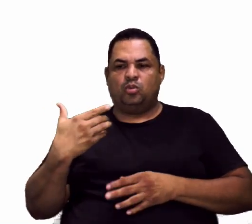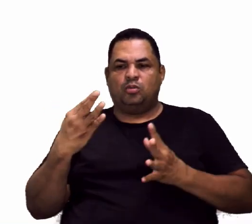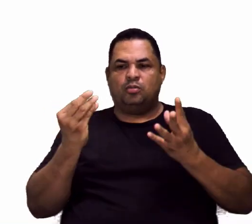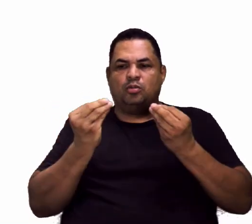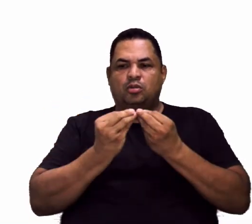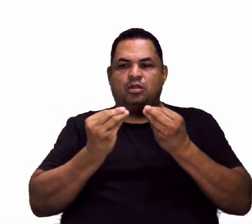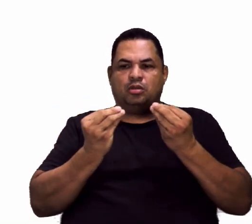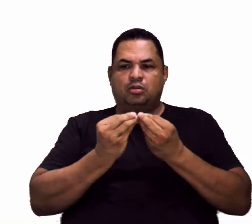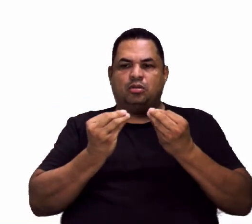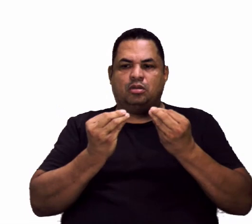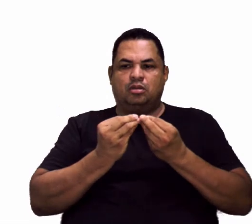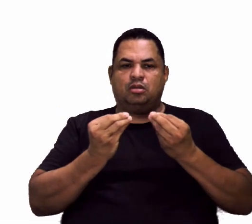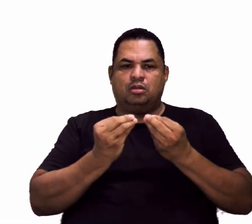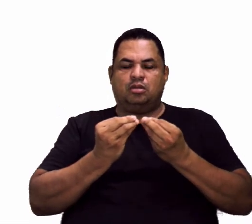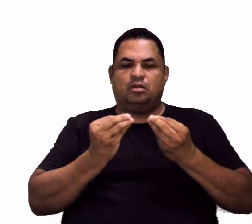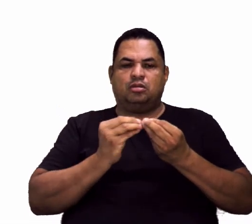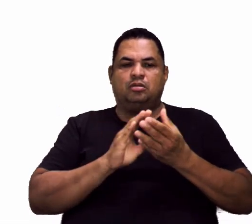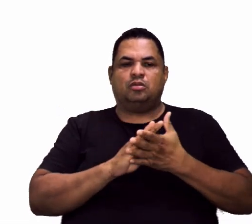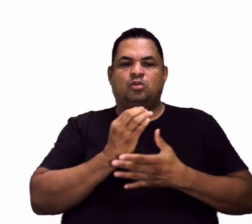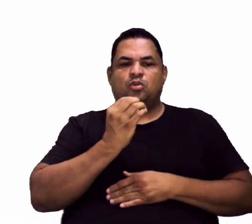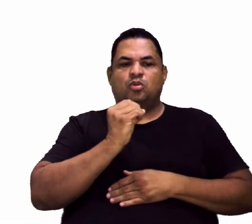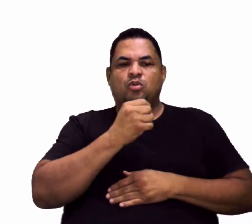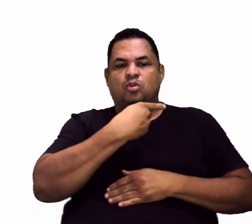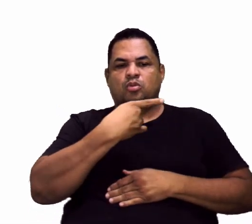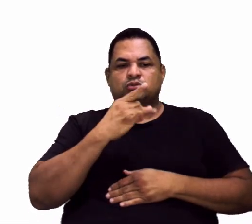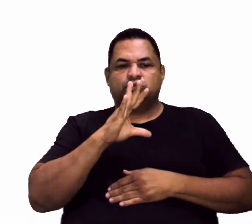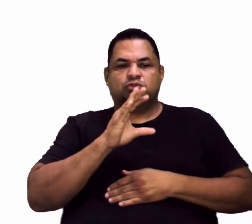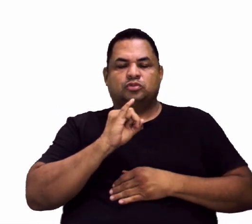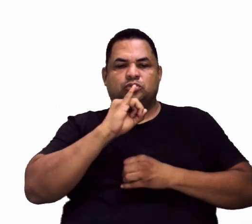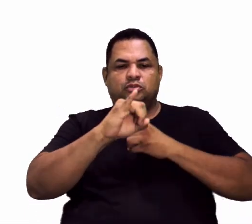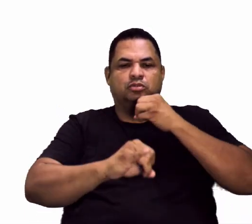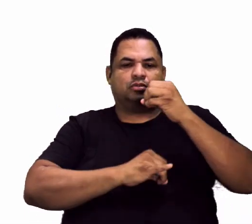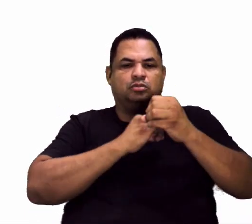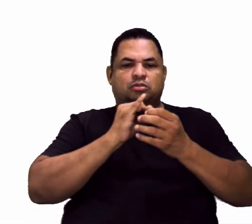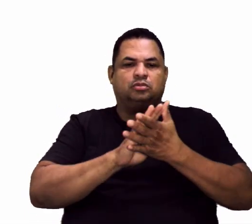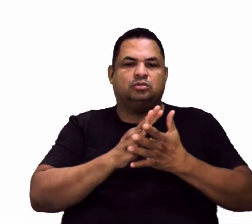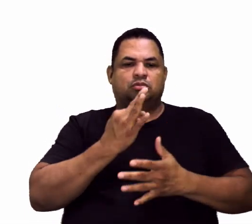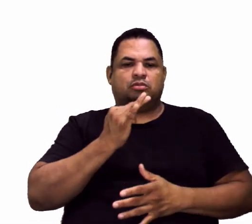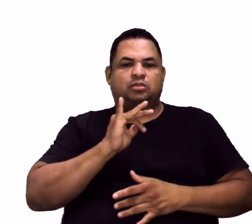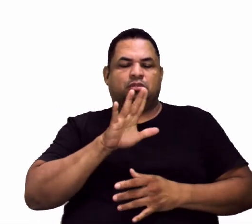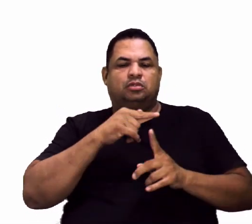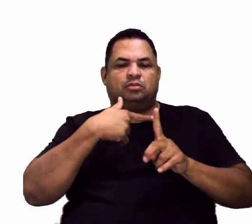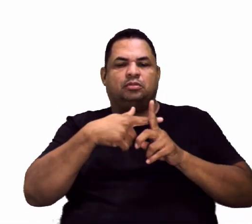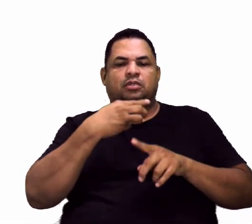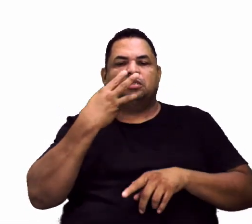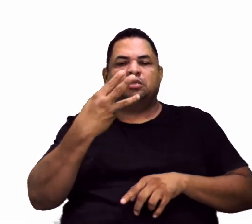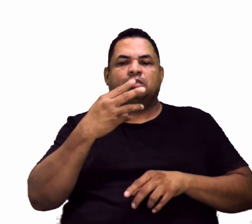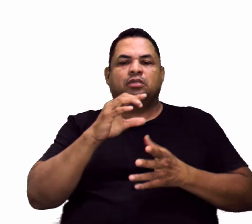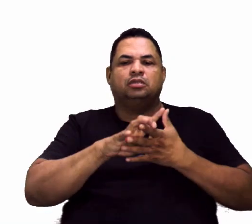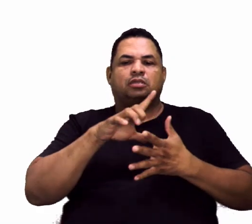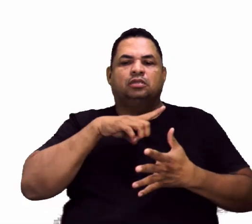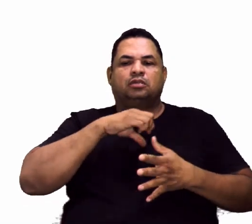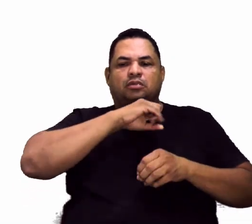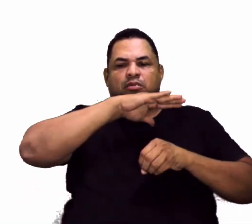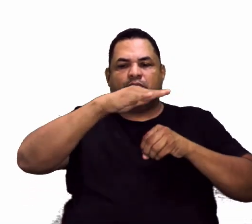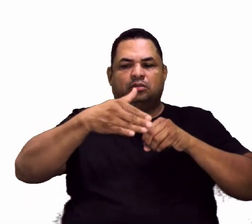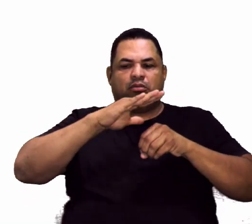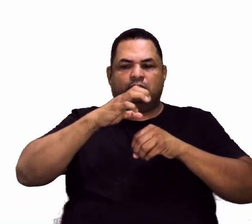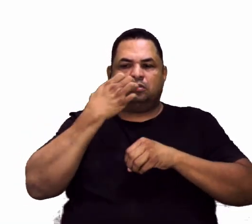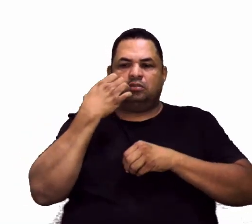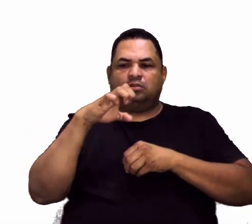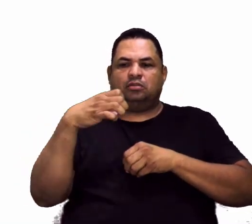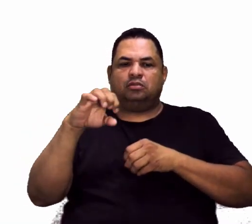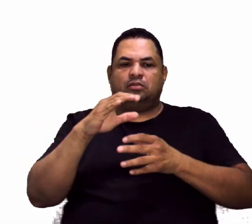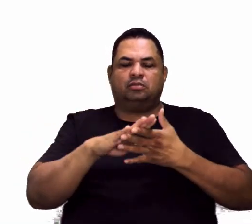molecular. No composto óxido iônico, o Ti é mais 3, tem como